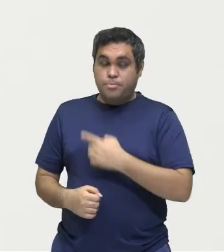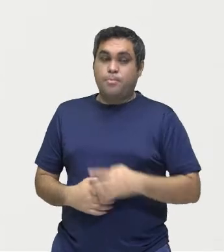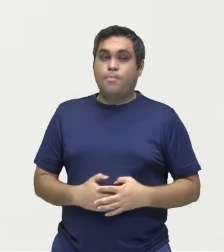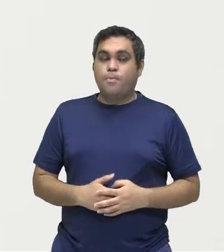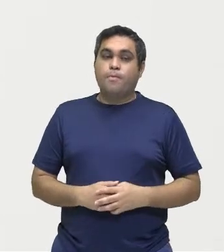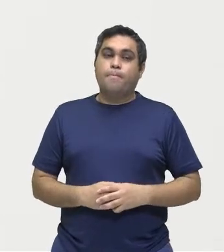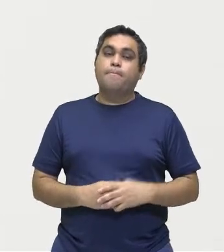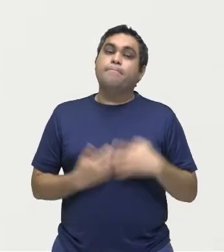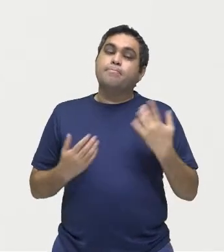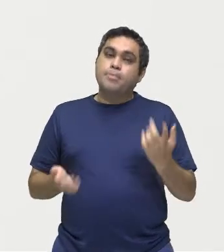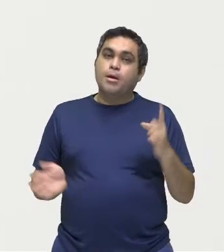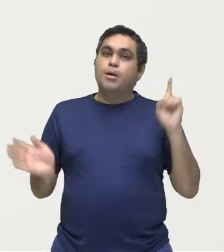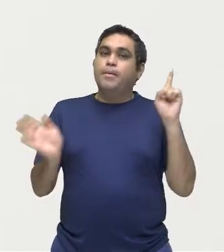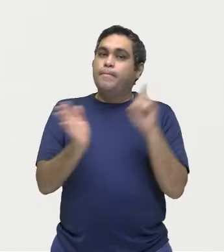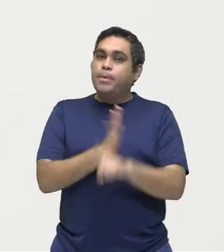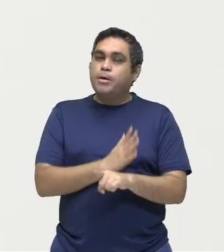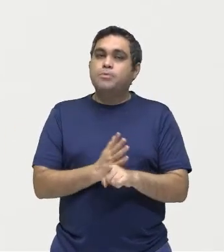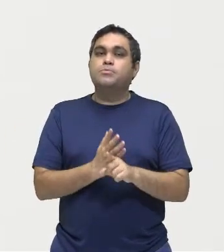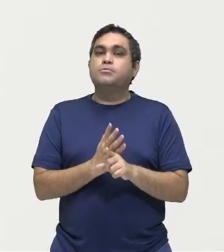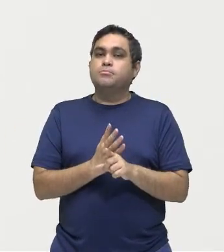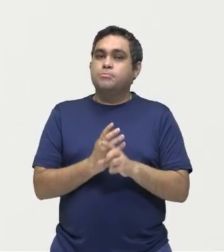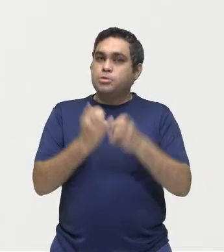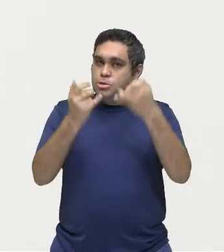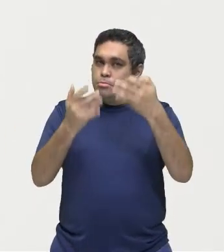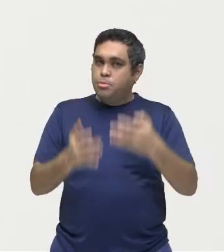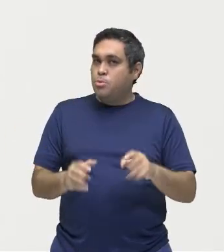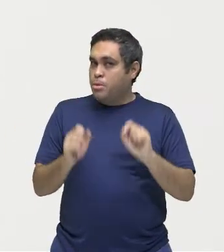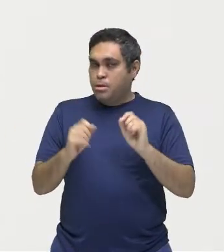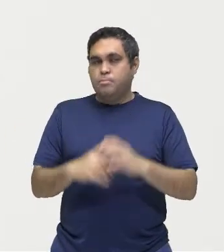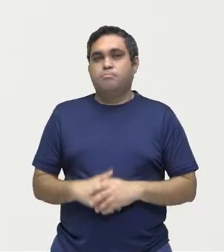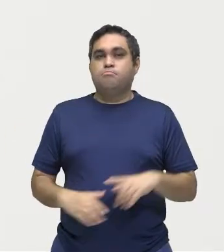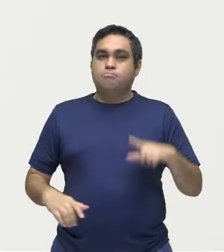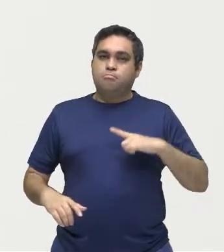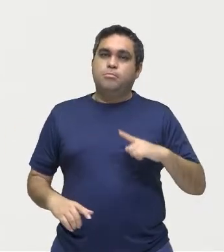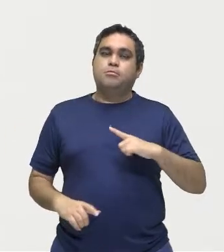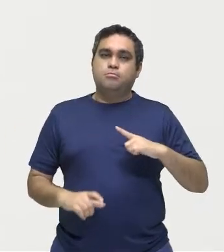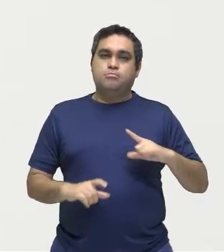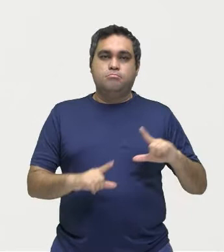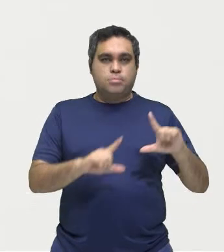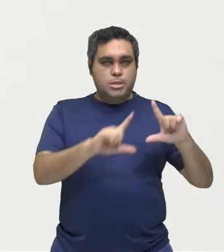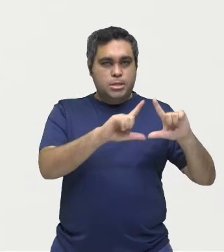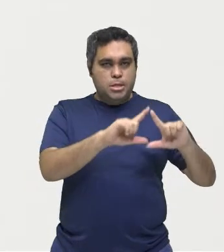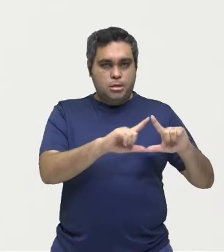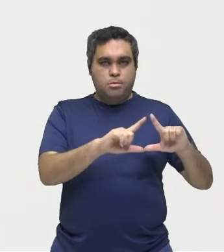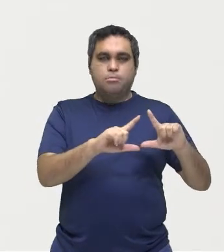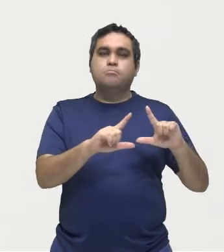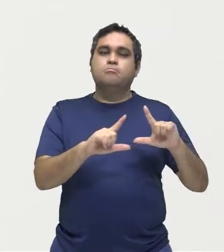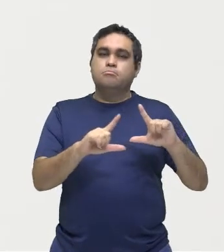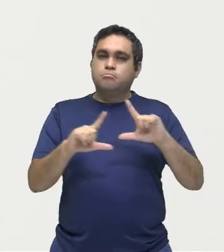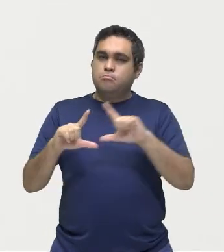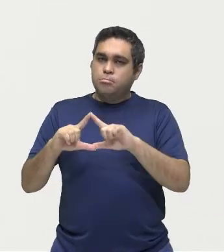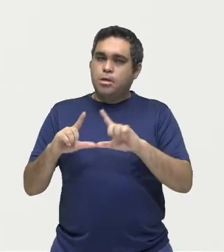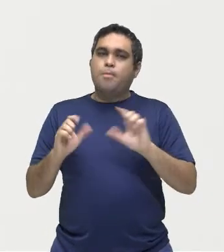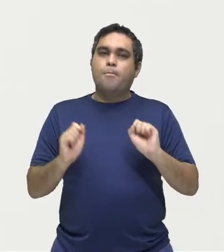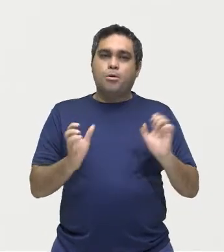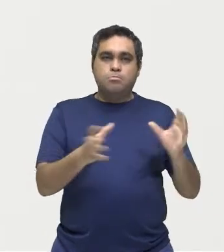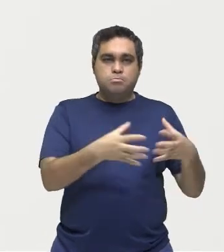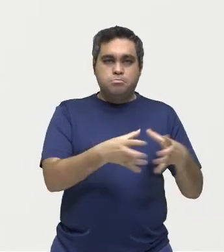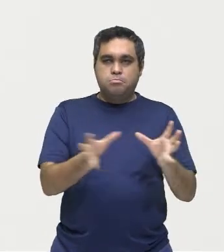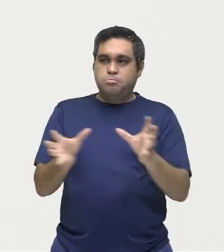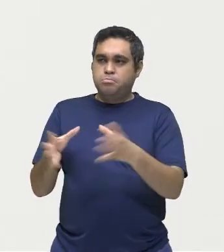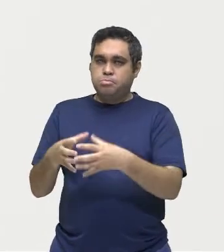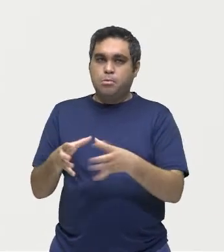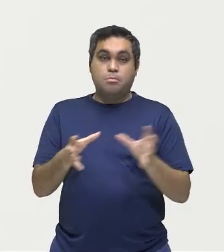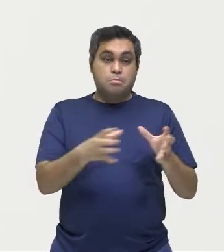Então a questão 1 diz o seguinte: os triângulos podem ser classificados com relação aos seus ângulos ou